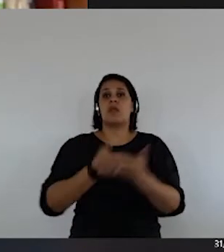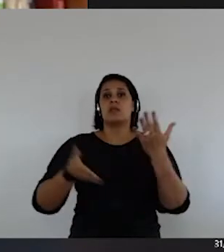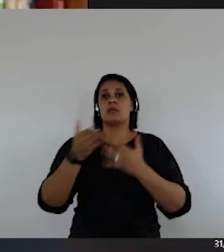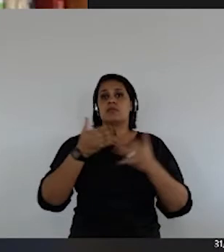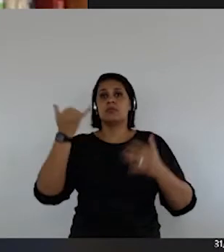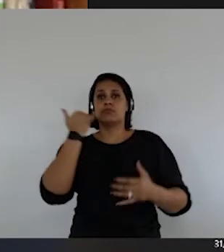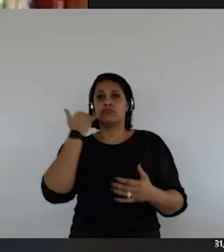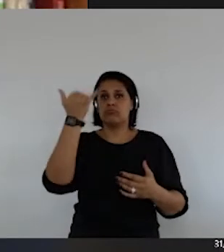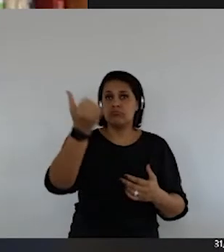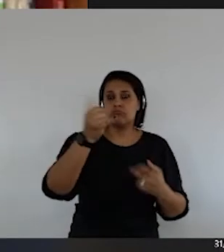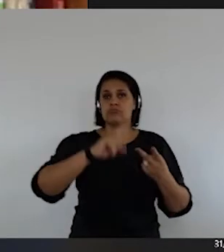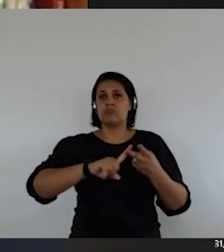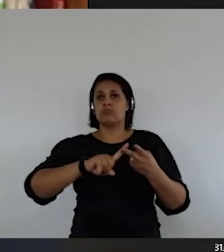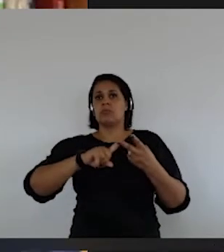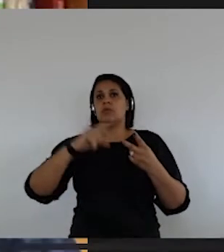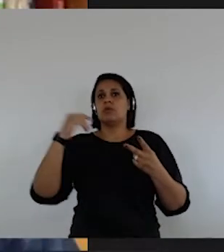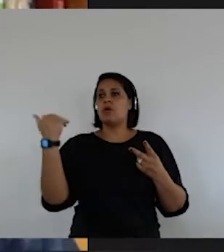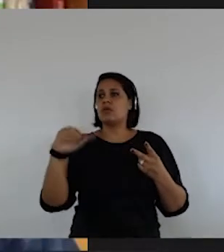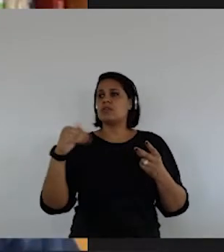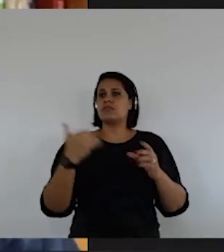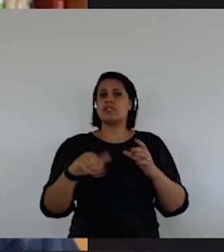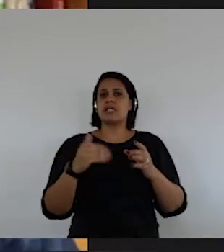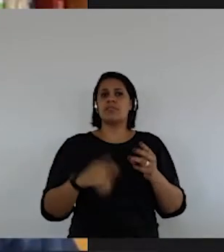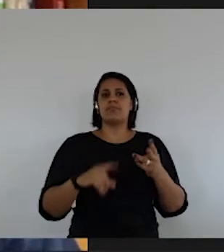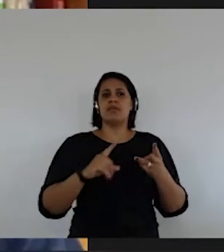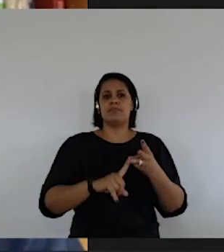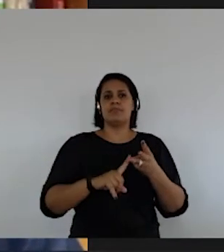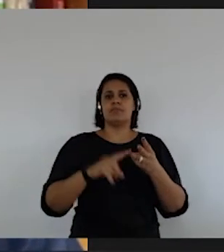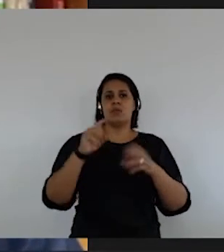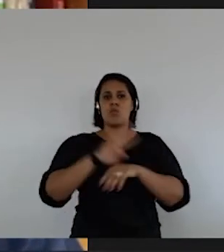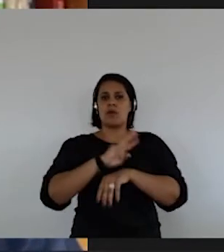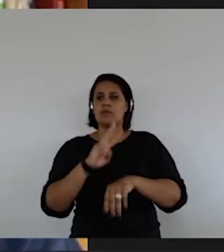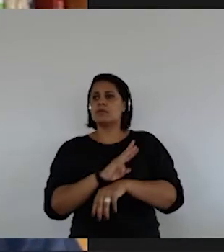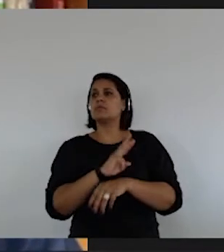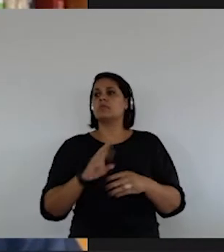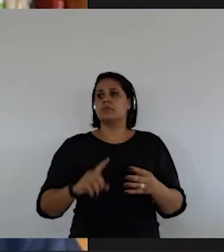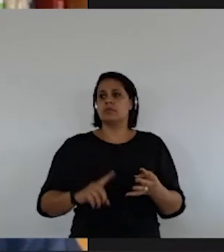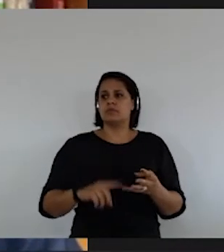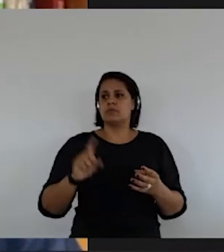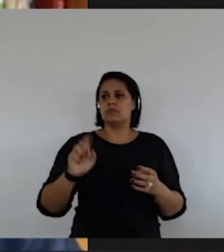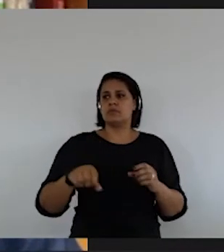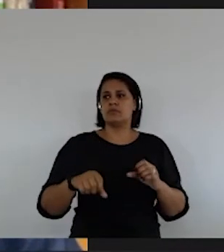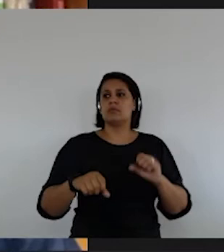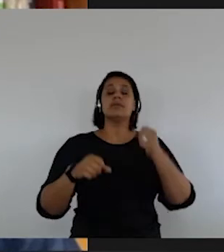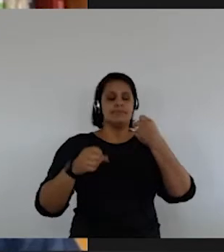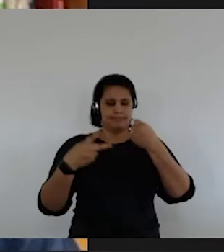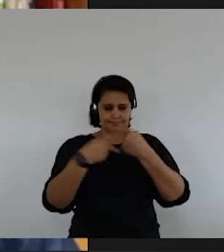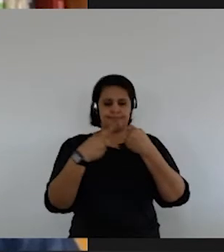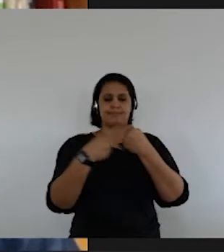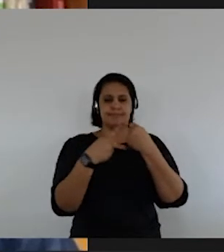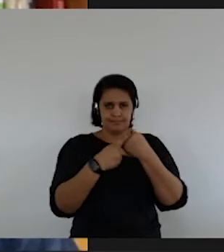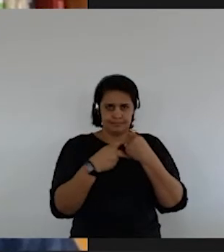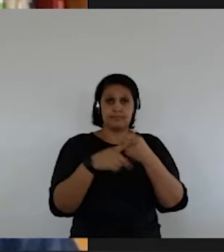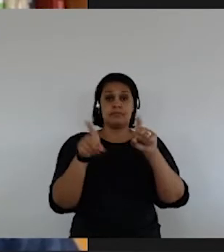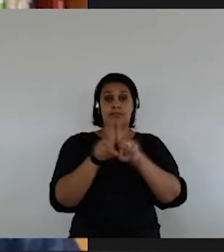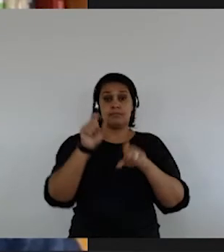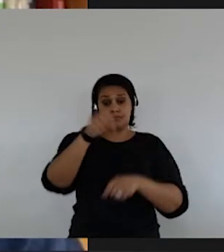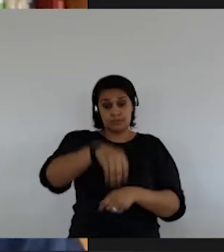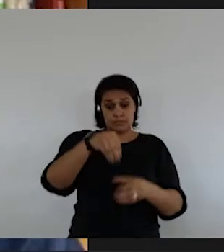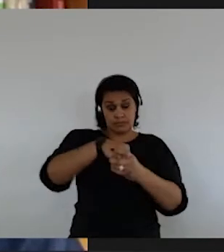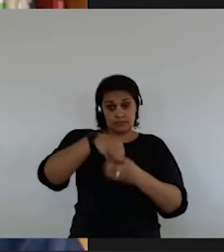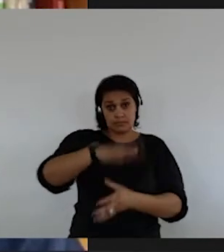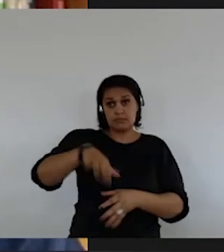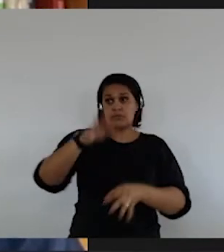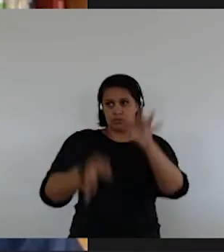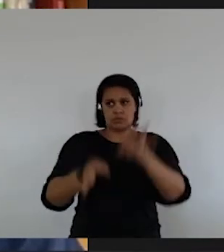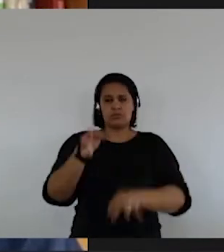telefone, e-mail, Skype, WhatsApp e outros meios eletrônicos, permitiu que se mantivesse o contato entre o judiciário e o público em geral.